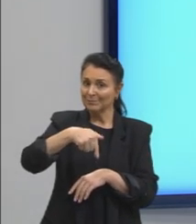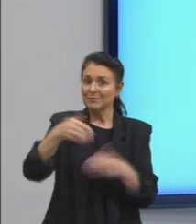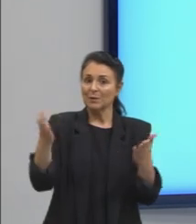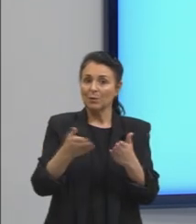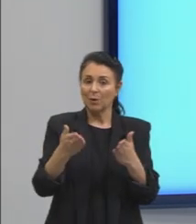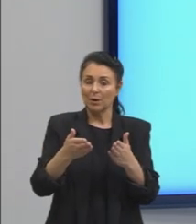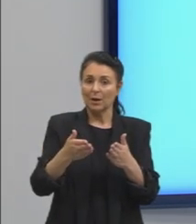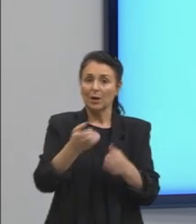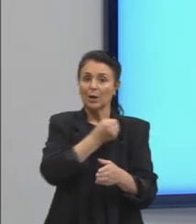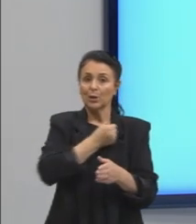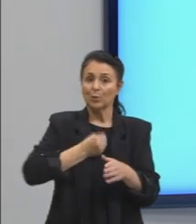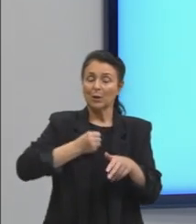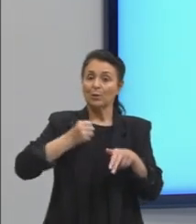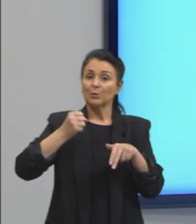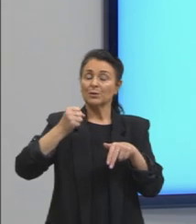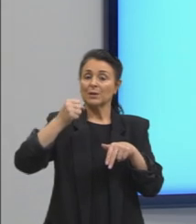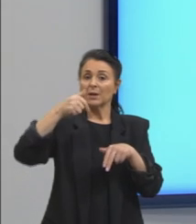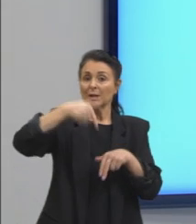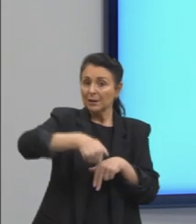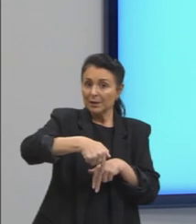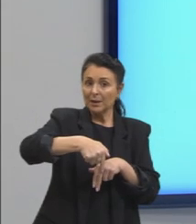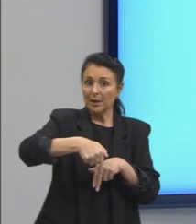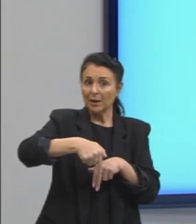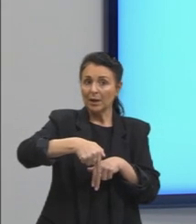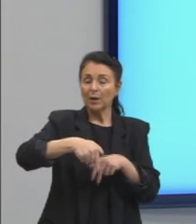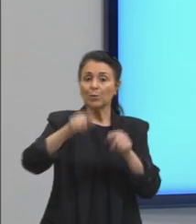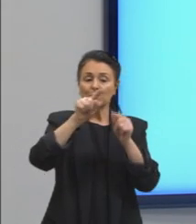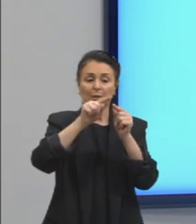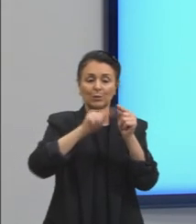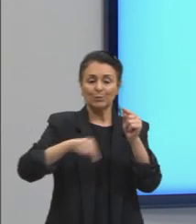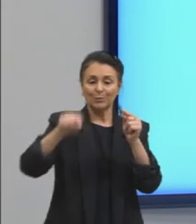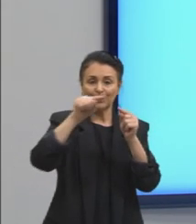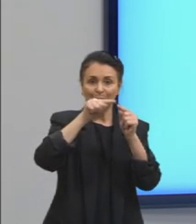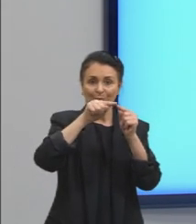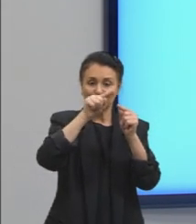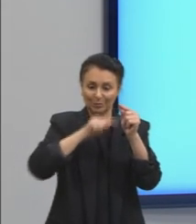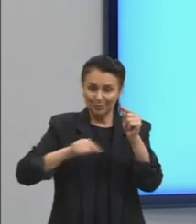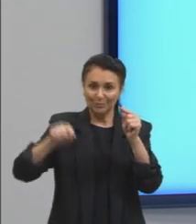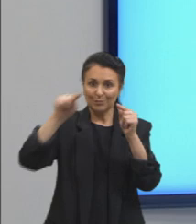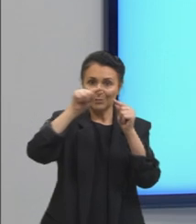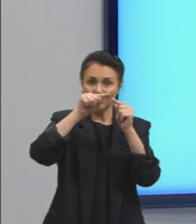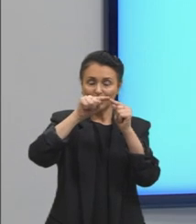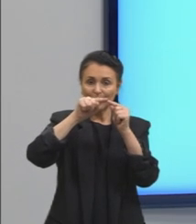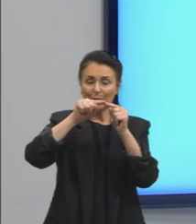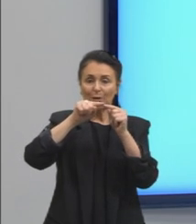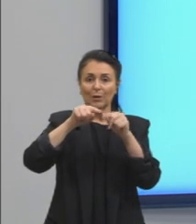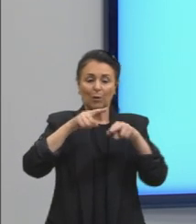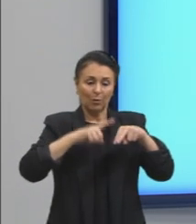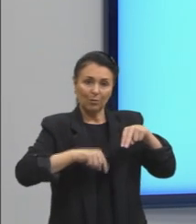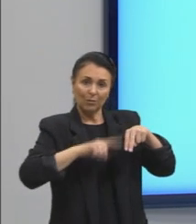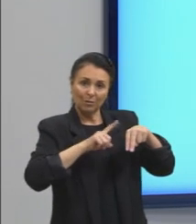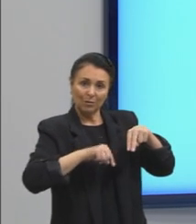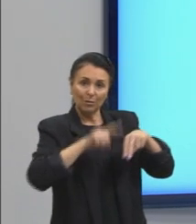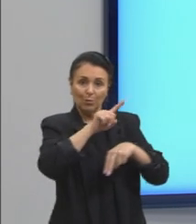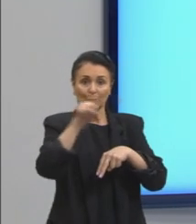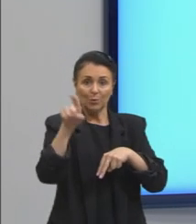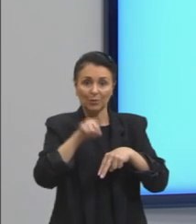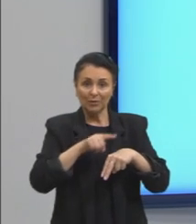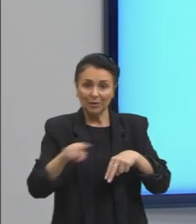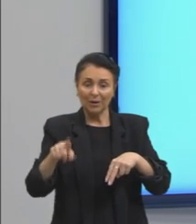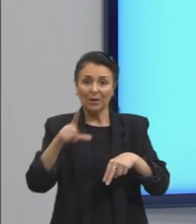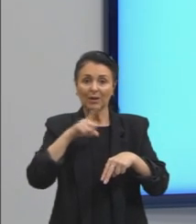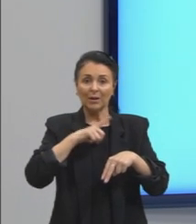números reais através de diagramas então conjunto menor aqui o ND naturais depois usei de inteiros